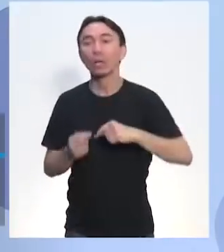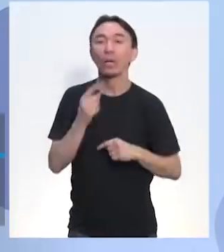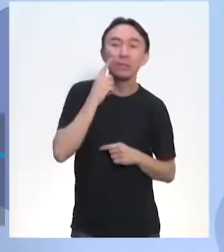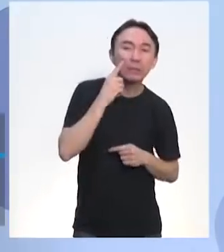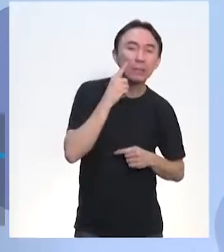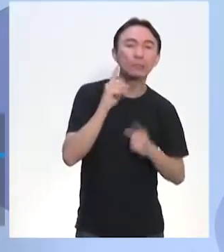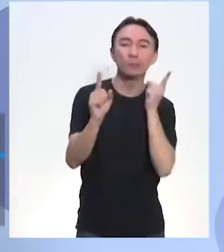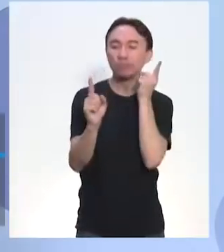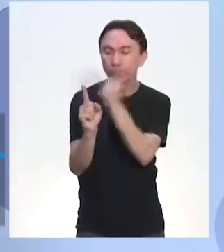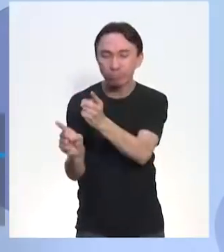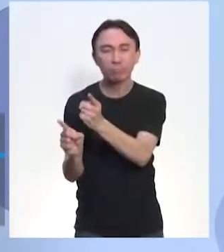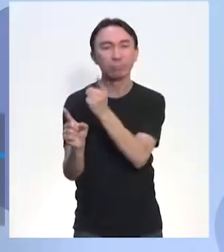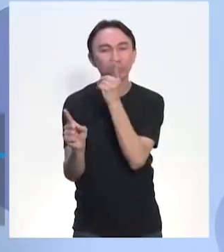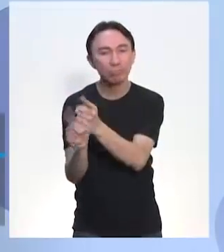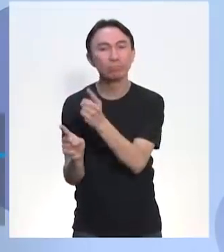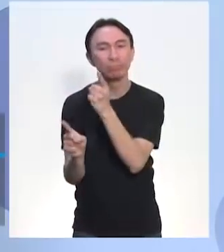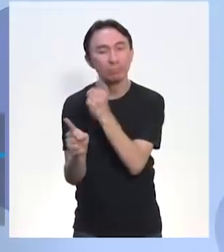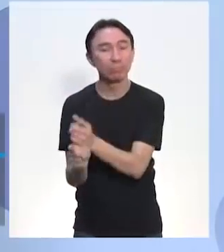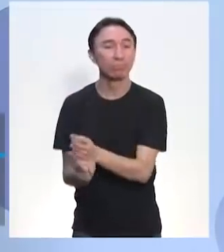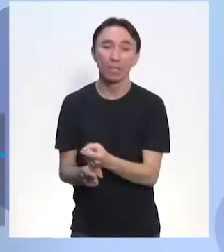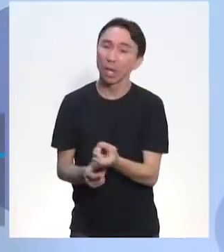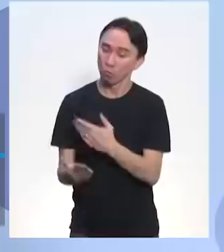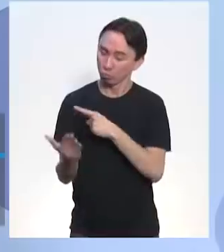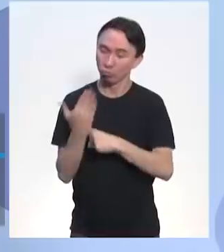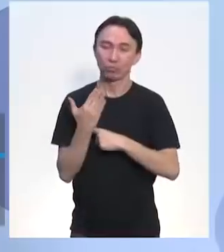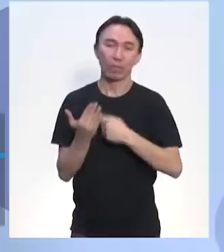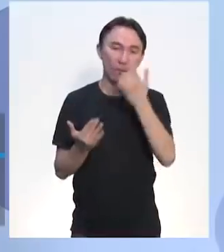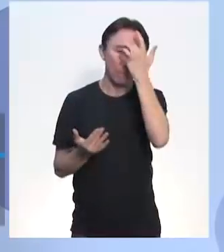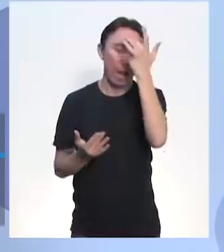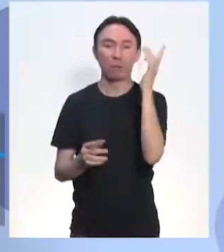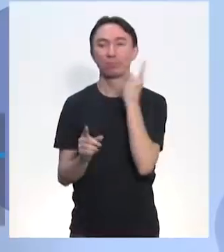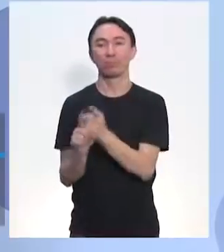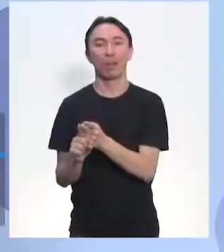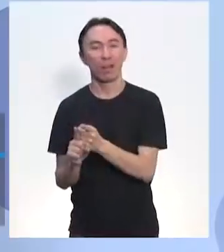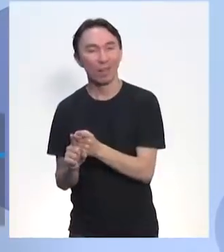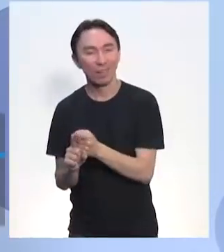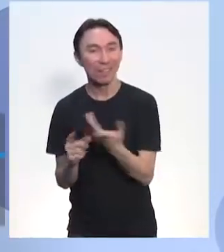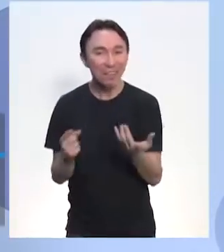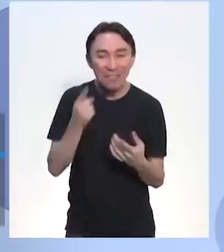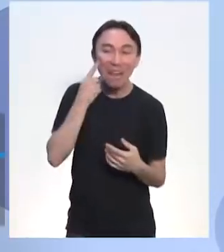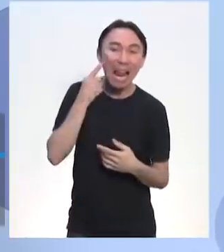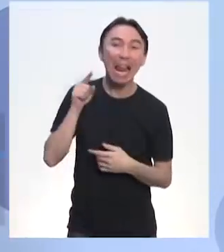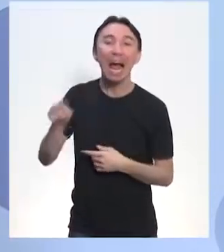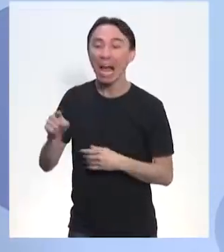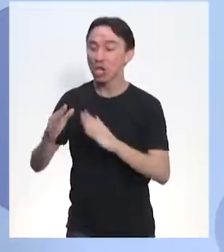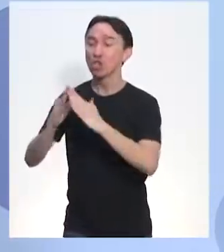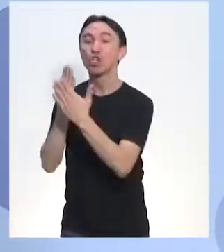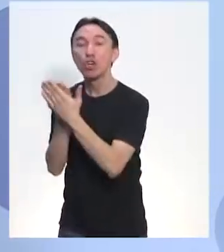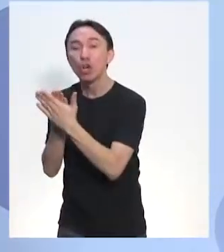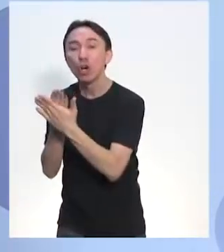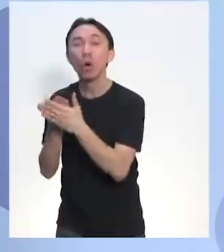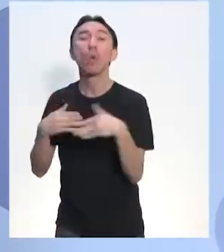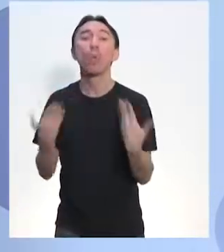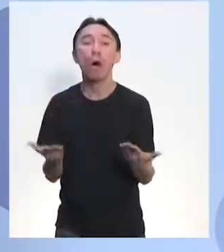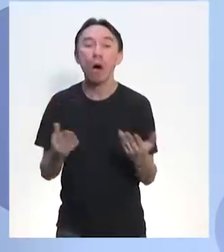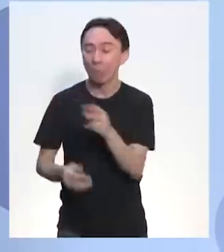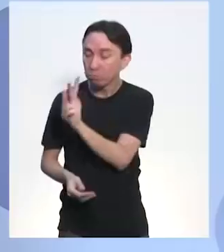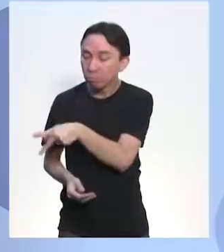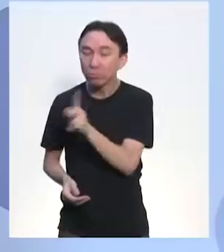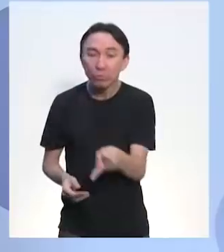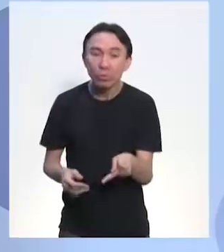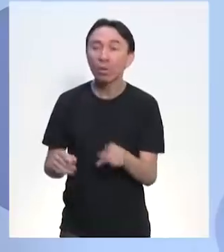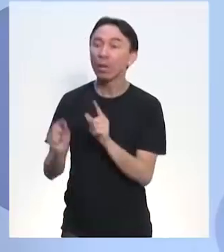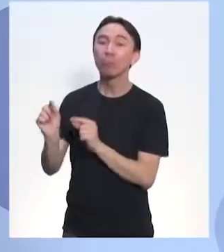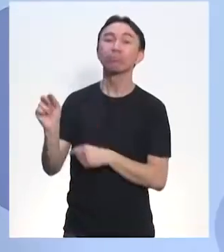de quem que é, qual é a escola, qual é o professor que está acompanhando. Nós precisamos dessas identificações e